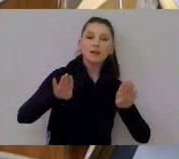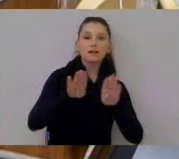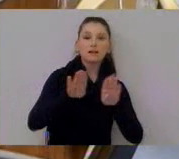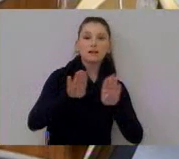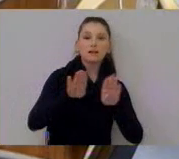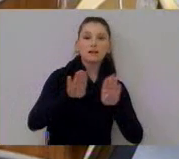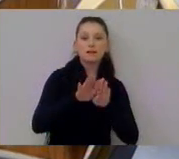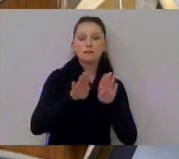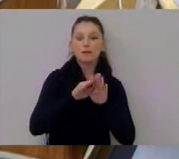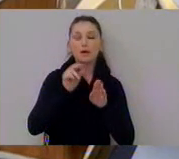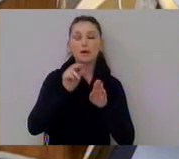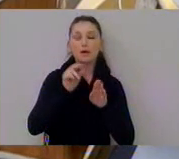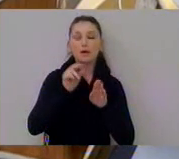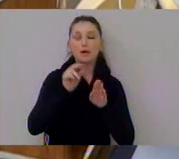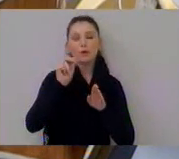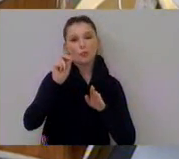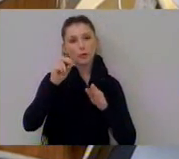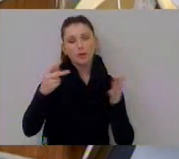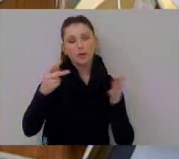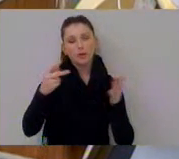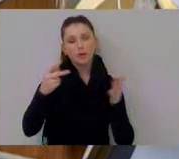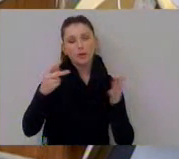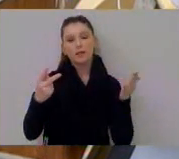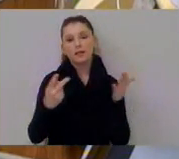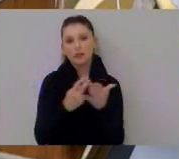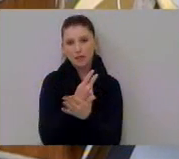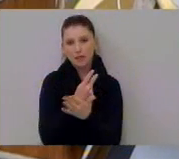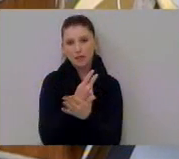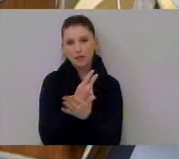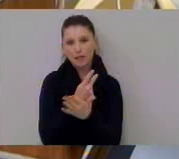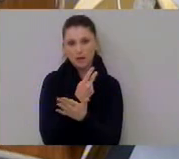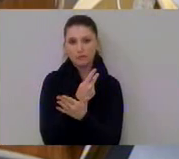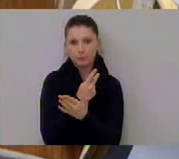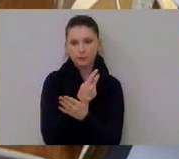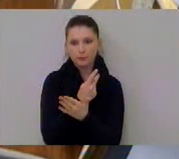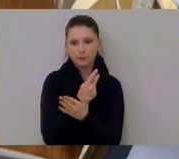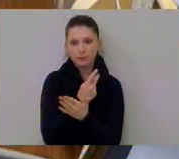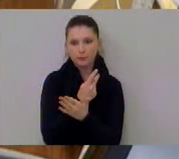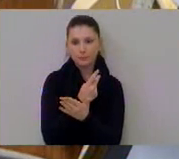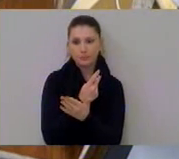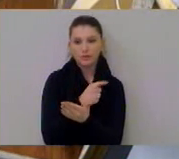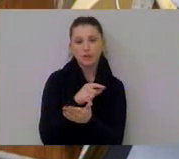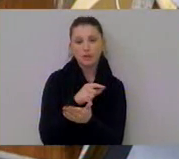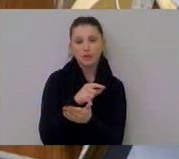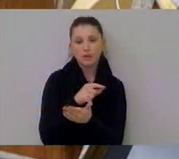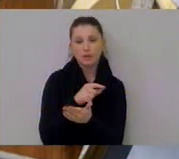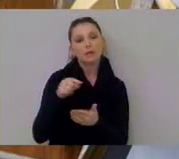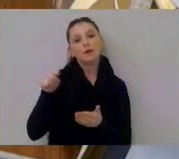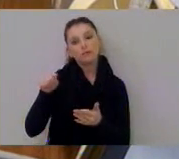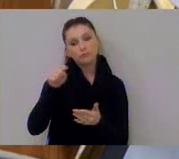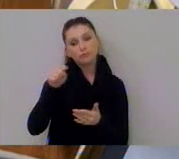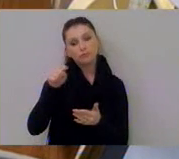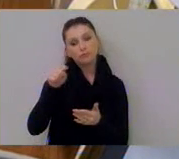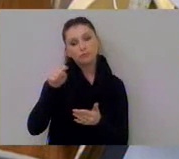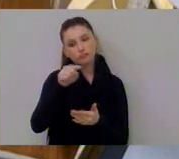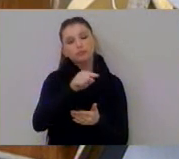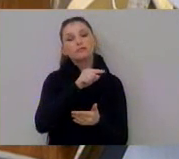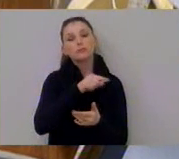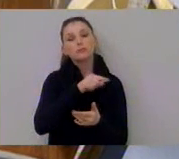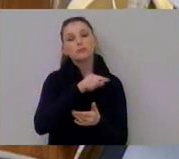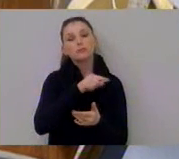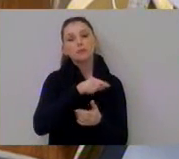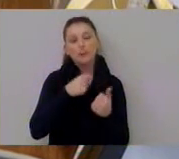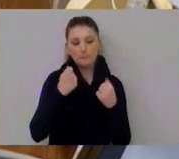senhores, a trabalhar e a lutar pelos pobres